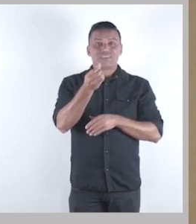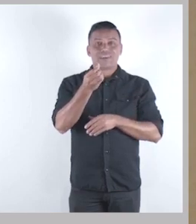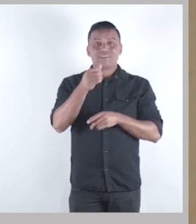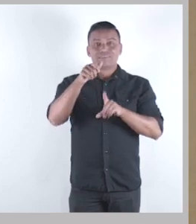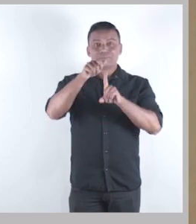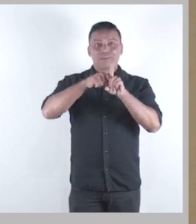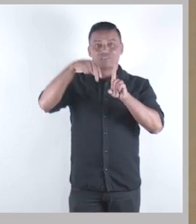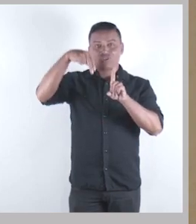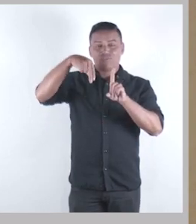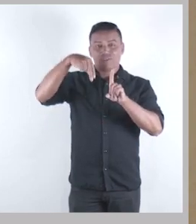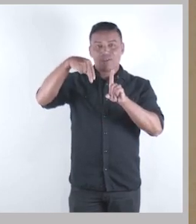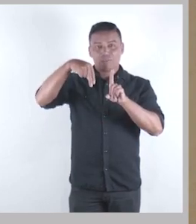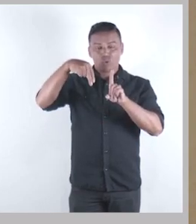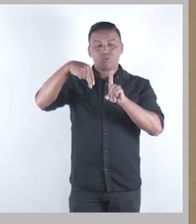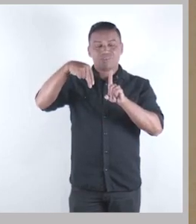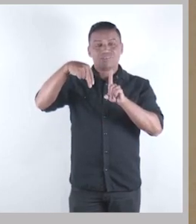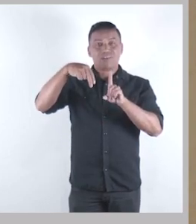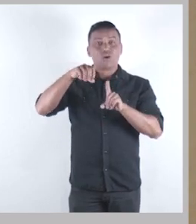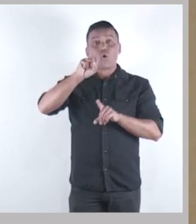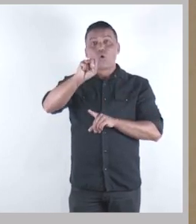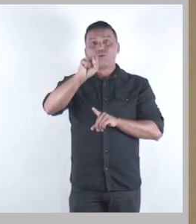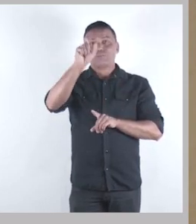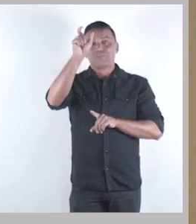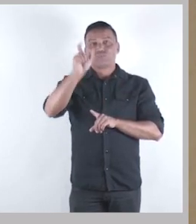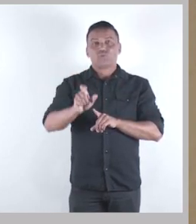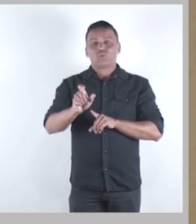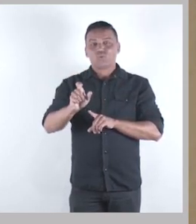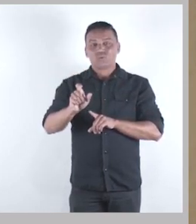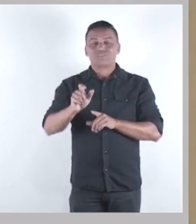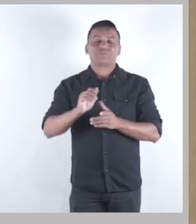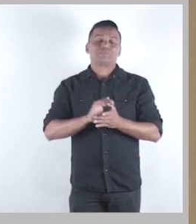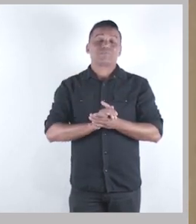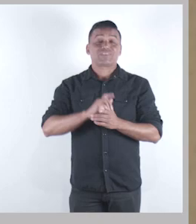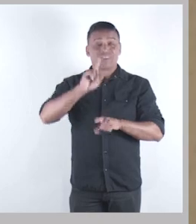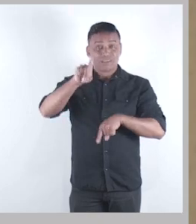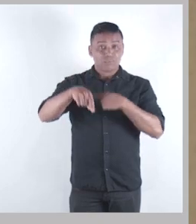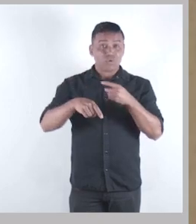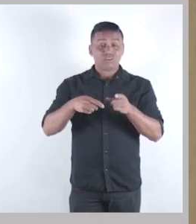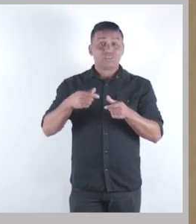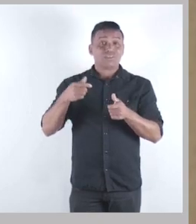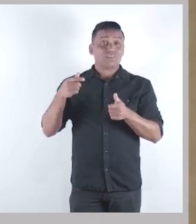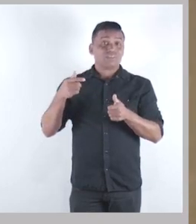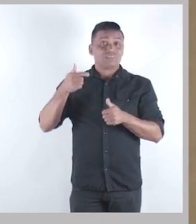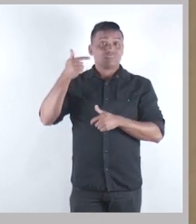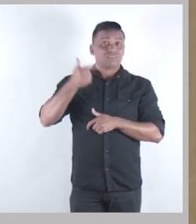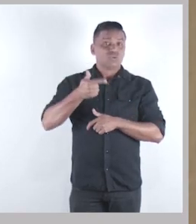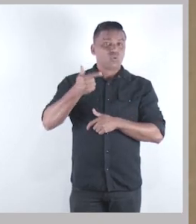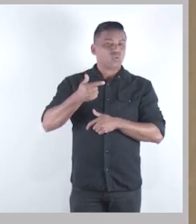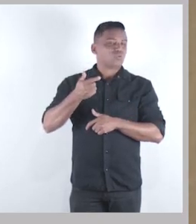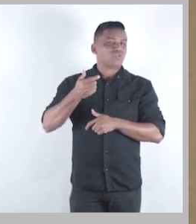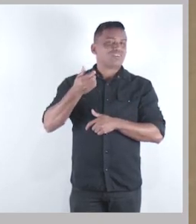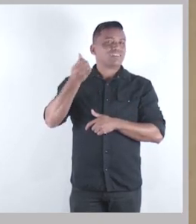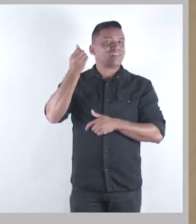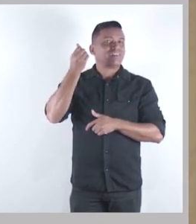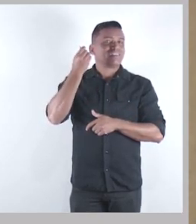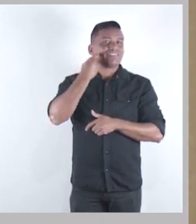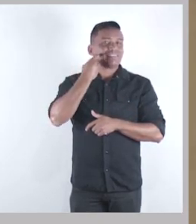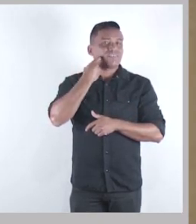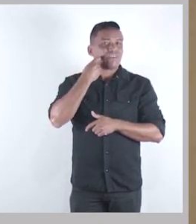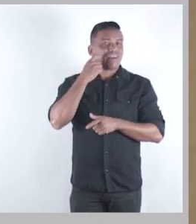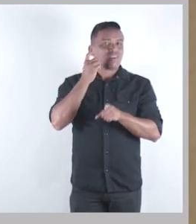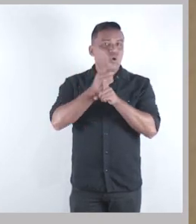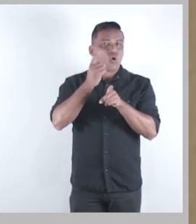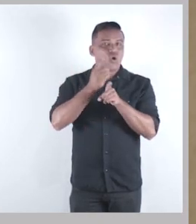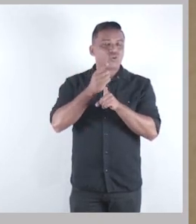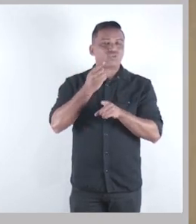Éramos 8 pessoas. O segundo encontro, que foi na semana seguinte, sempre às sextas-feiras. Na sexta-feira seguinte,